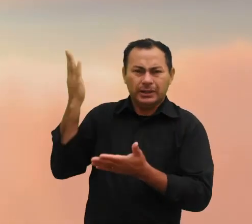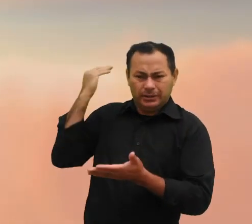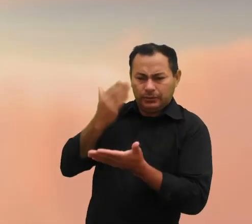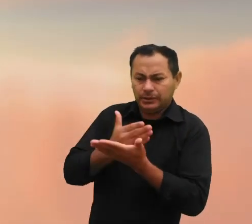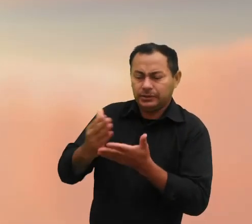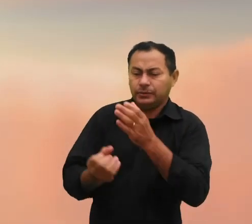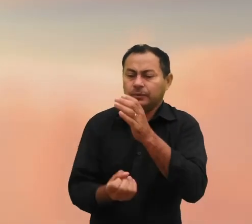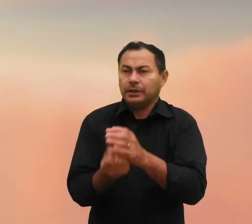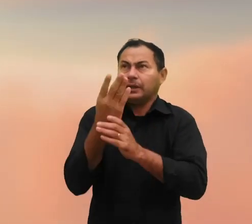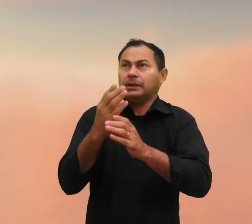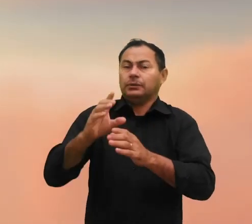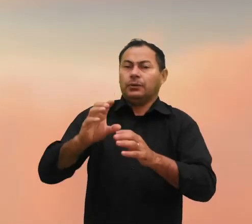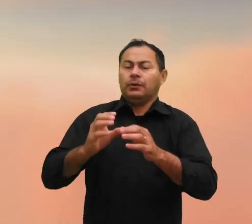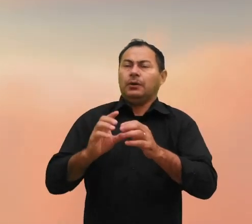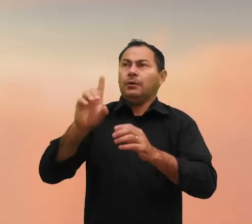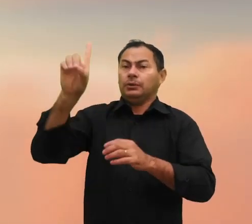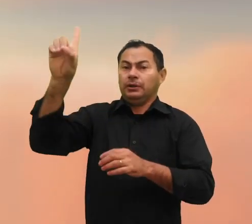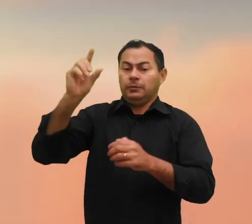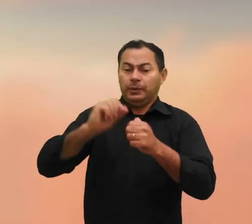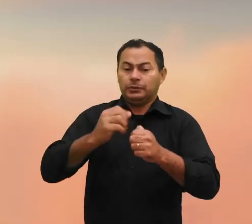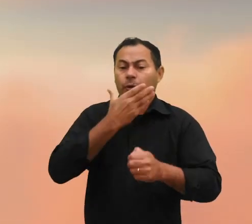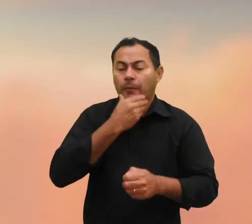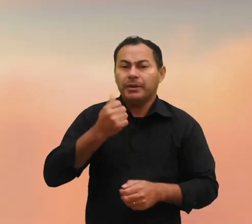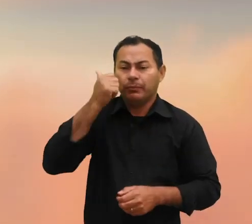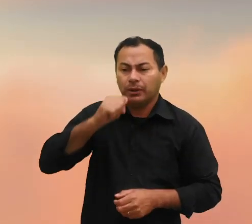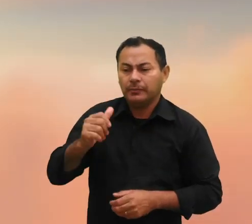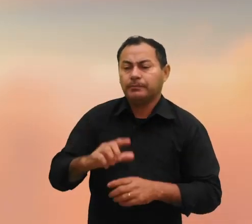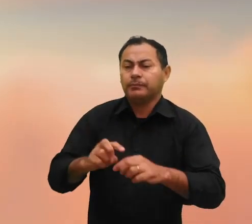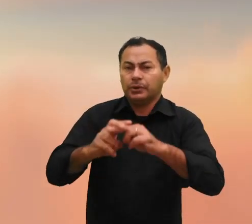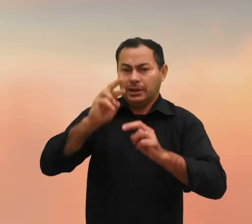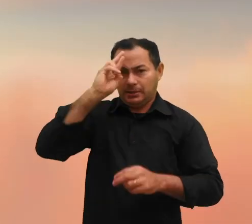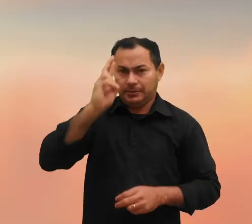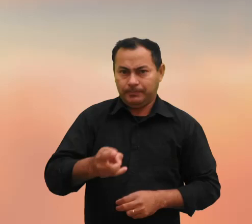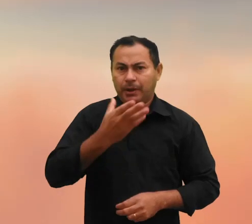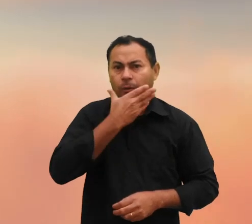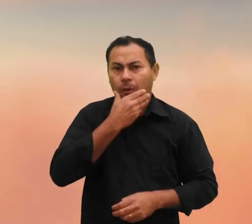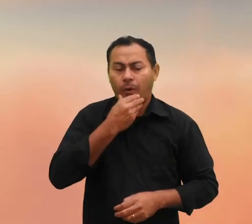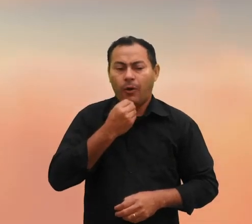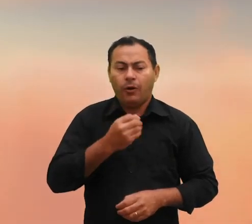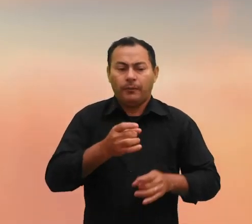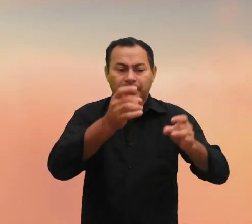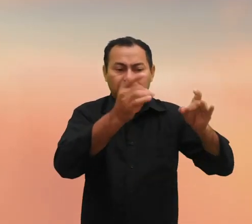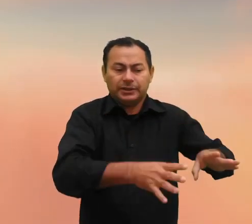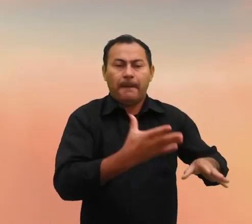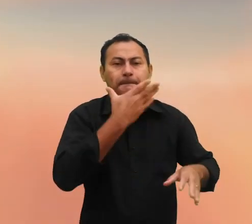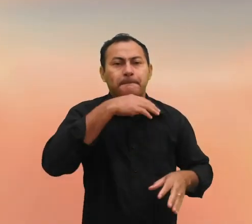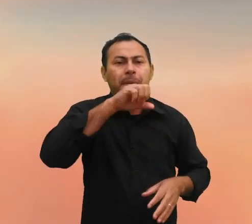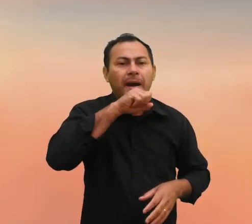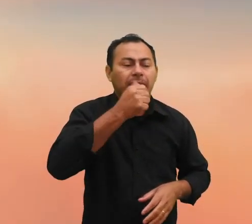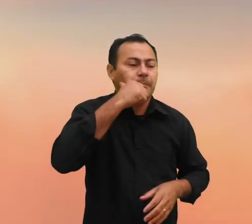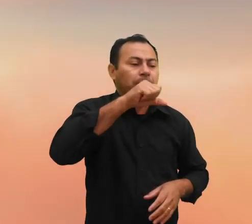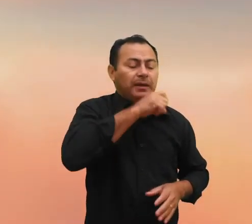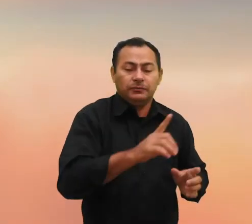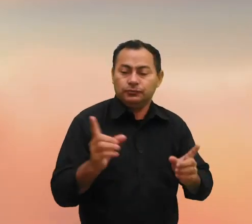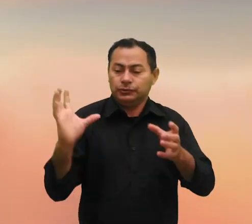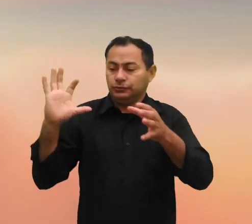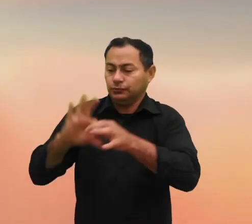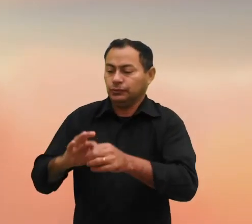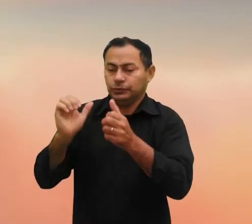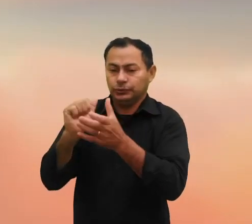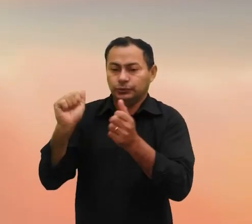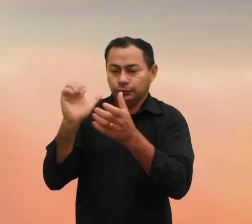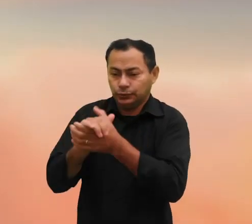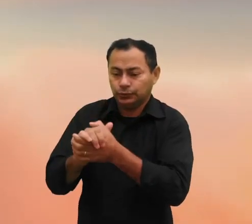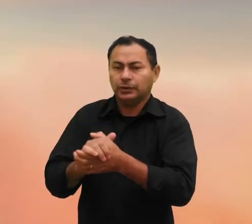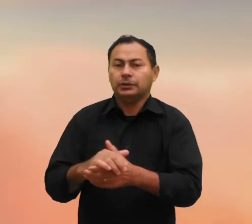que no princípio o Criador os fez homem e mulher e disse: por esta razão o homem deixará pai e mãe e se unirá à sua mulher e os